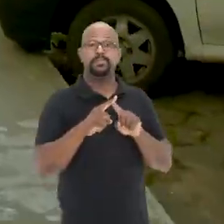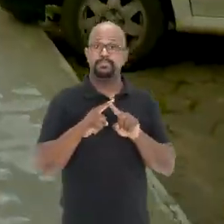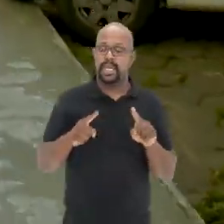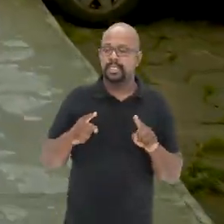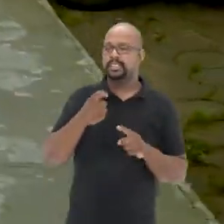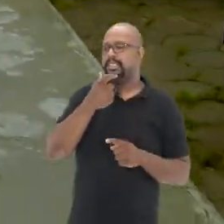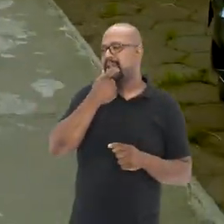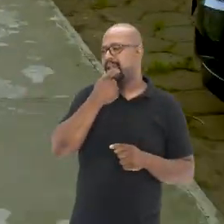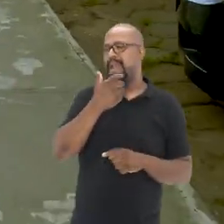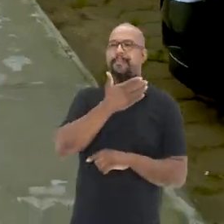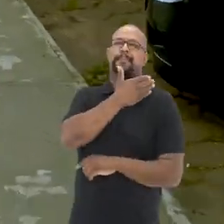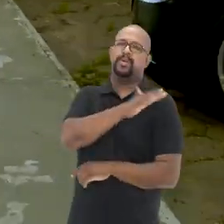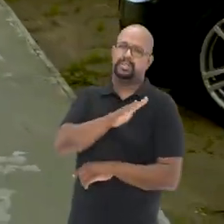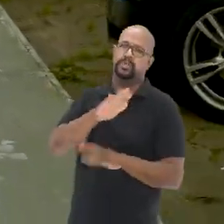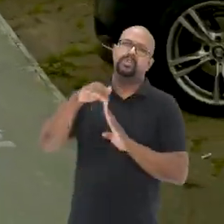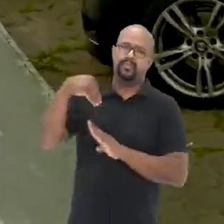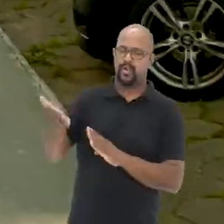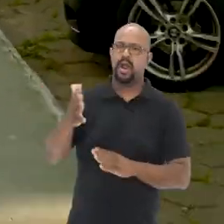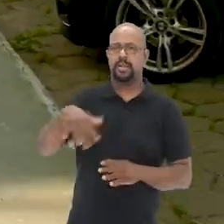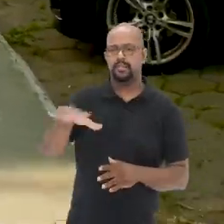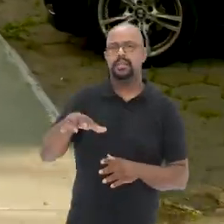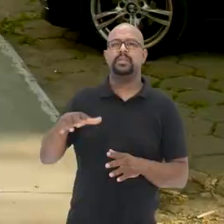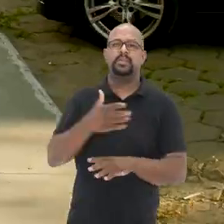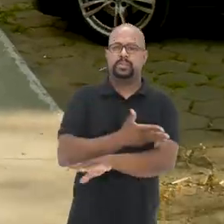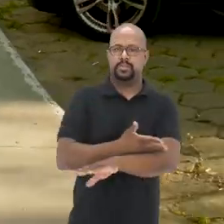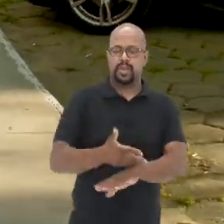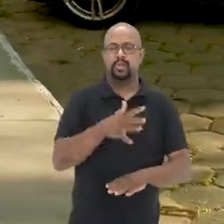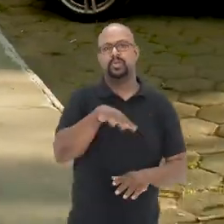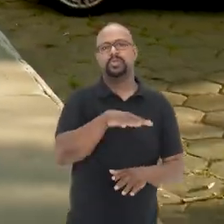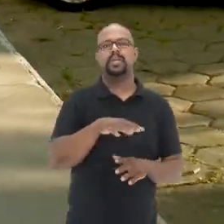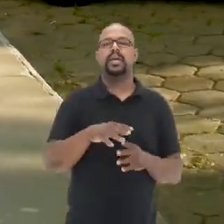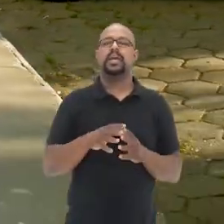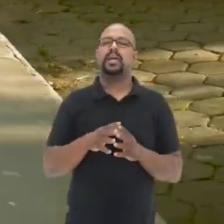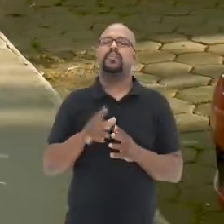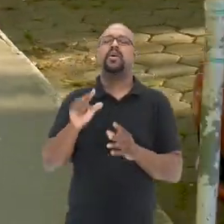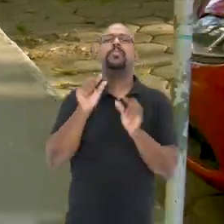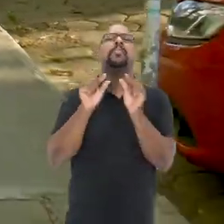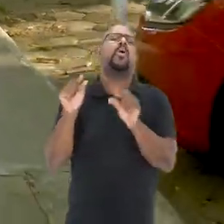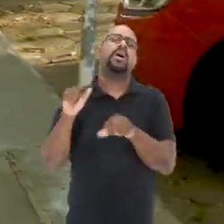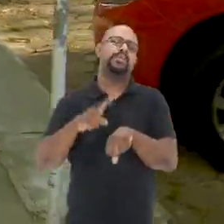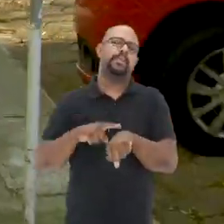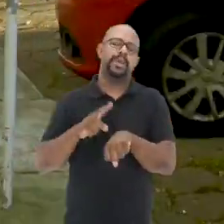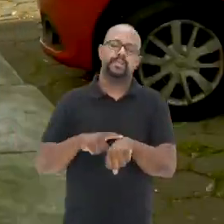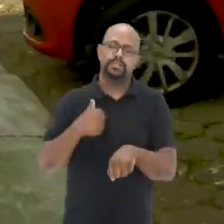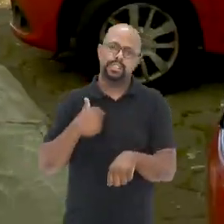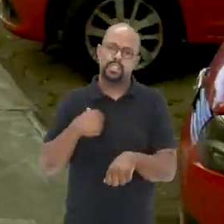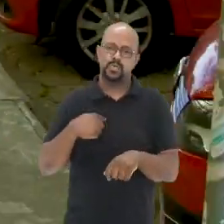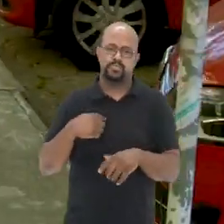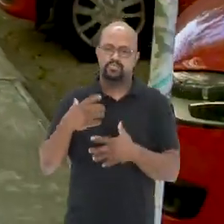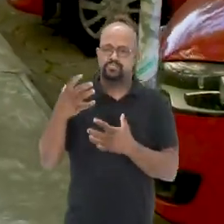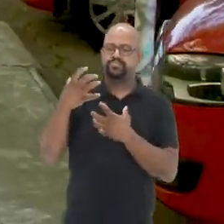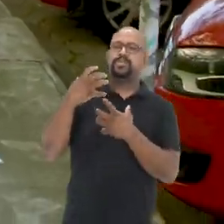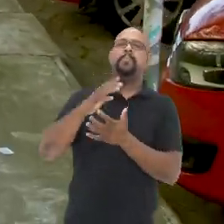com relação a preconceito de fora mesmo, dos brutu e dos brancos, foram poucas as vezes que